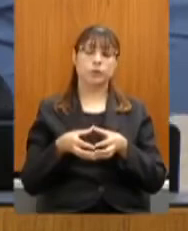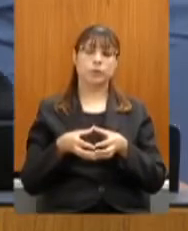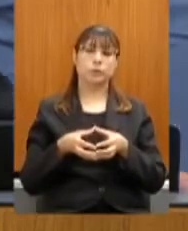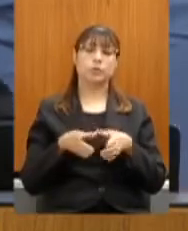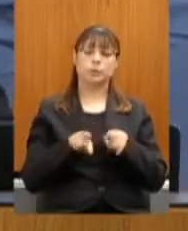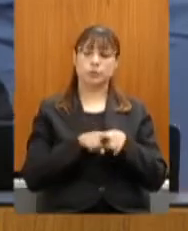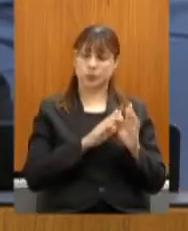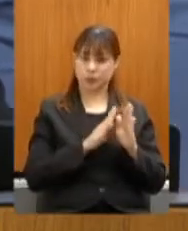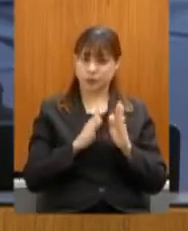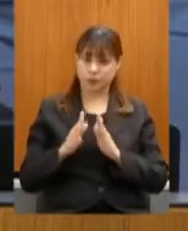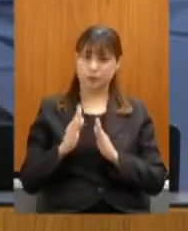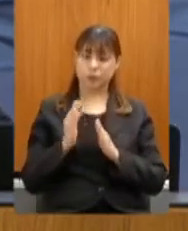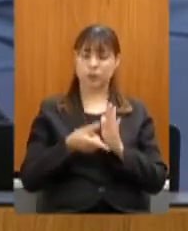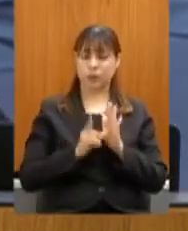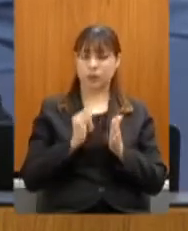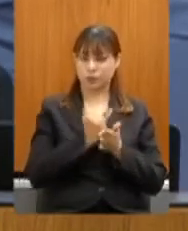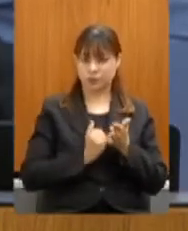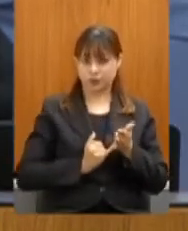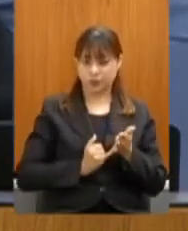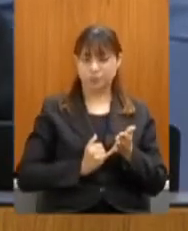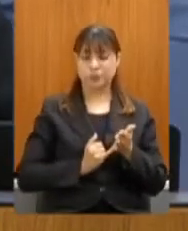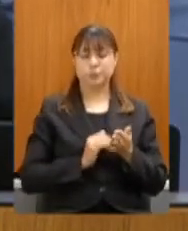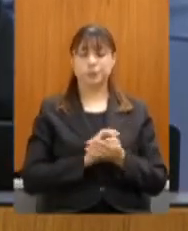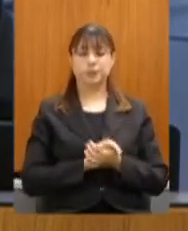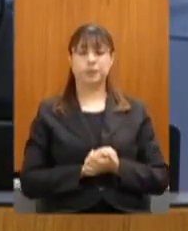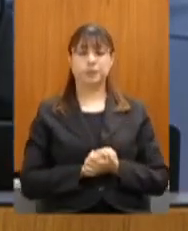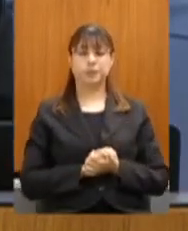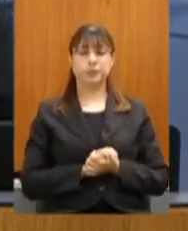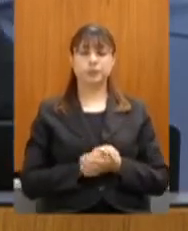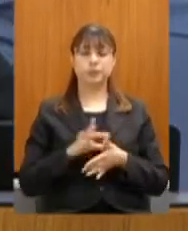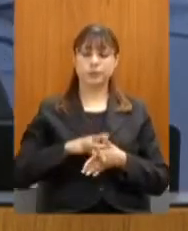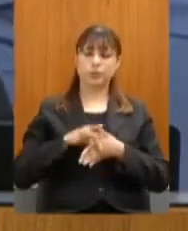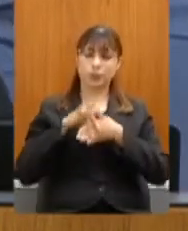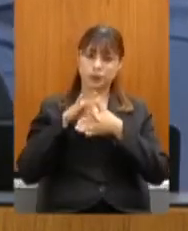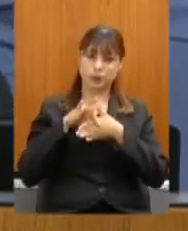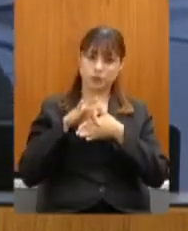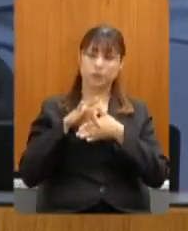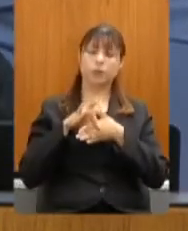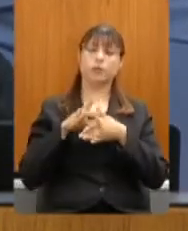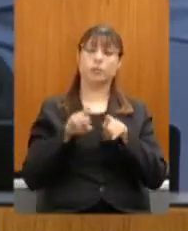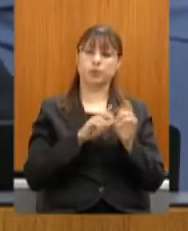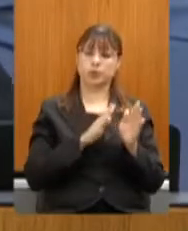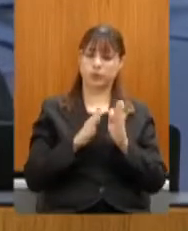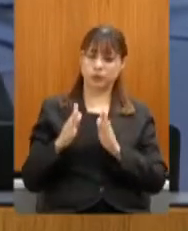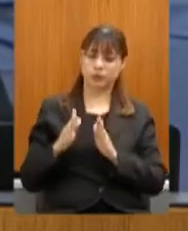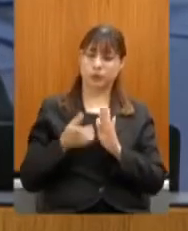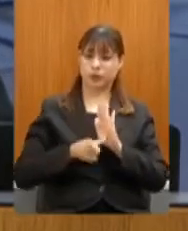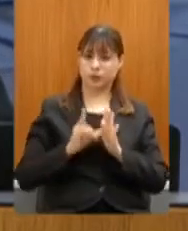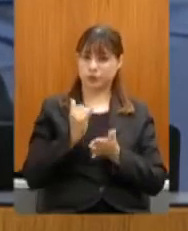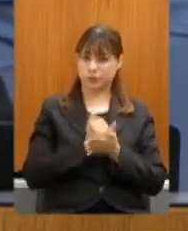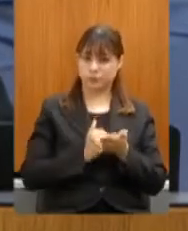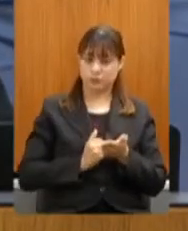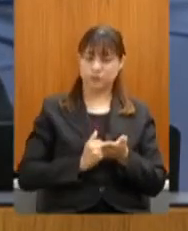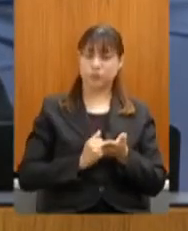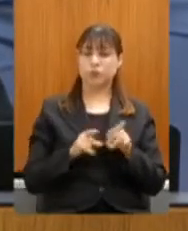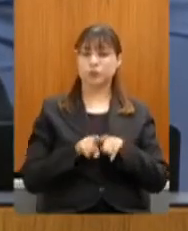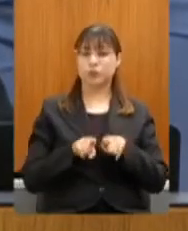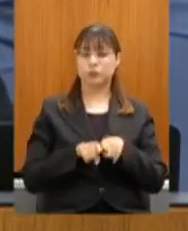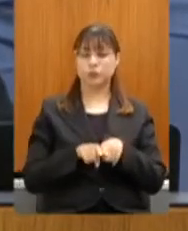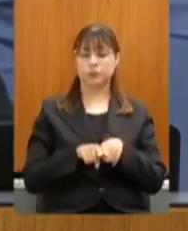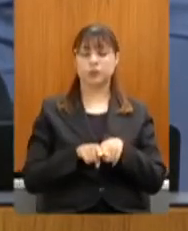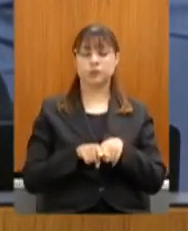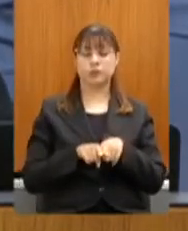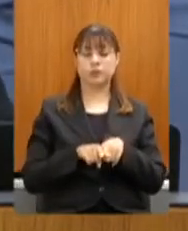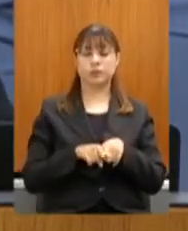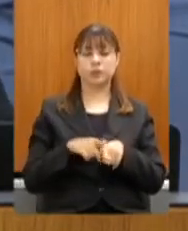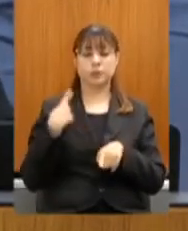por ordem de inscrição, líderes por ordem de inscrição, membros da mesa